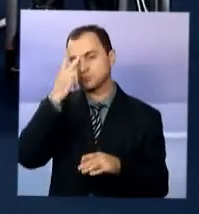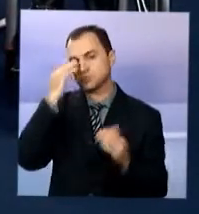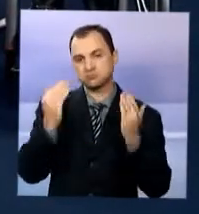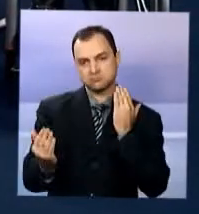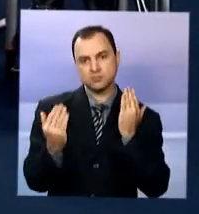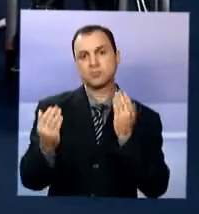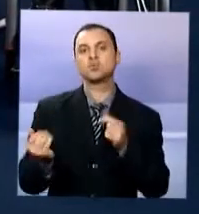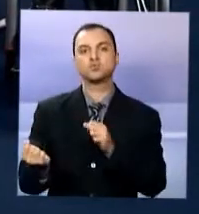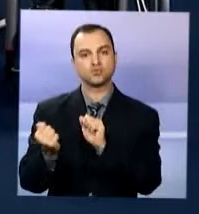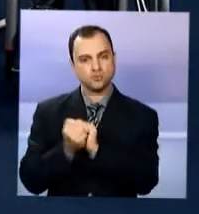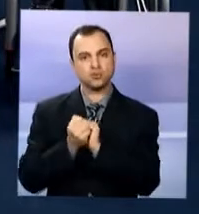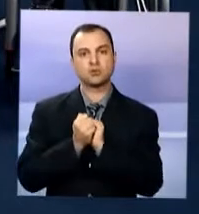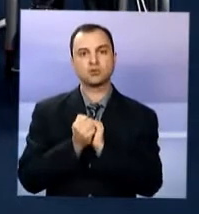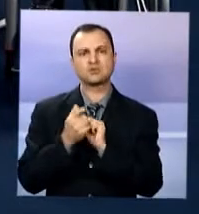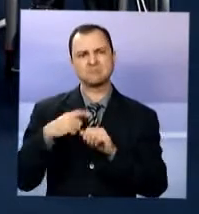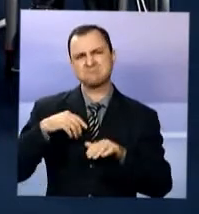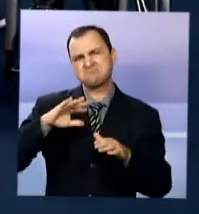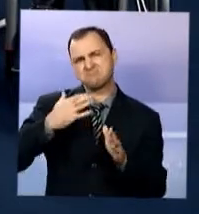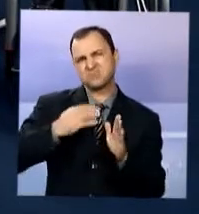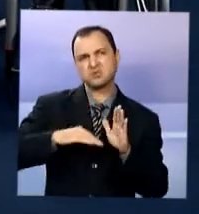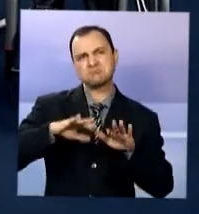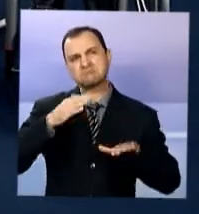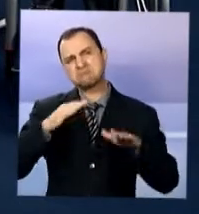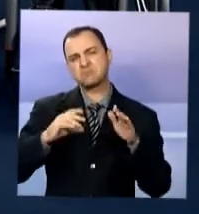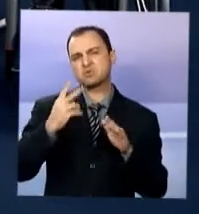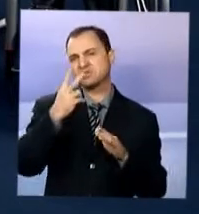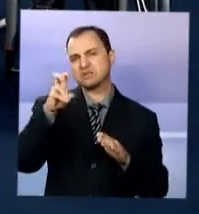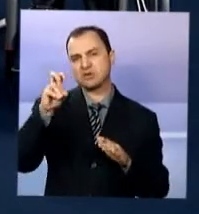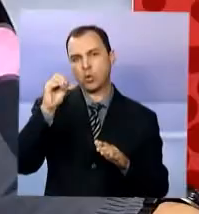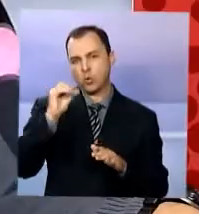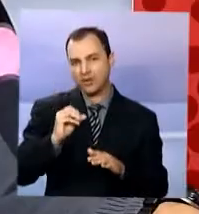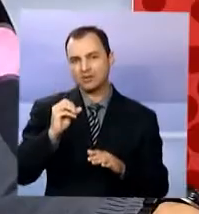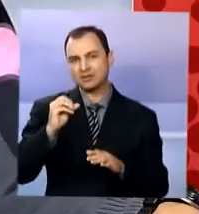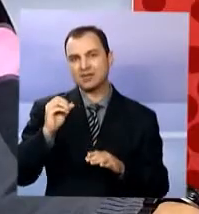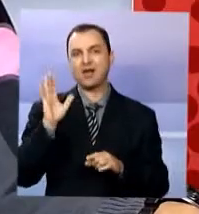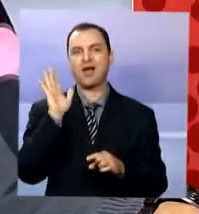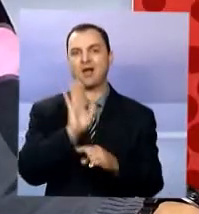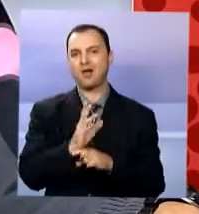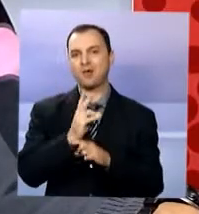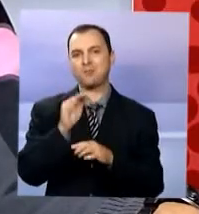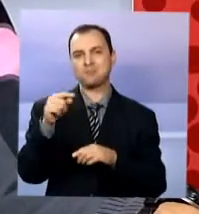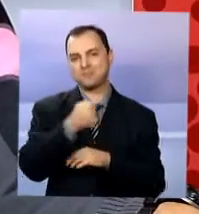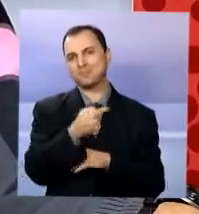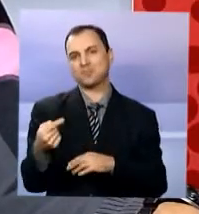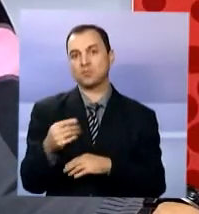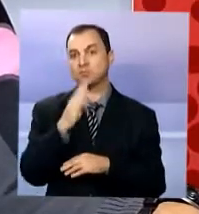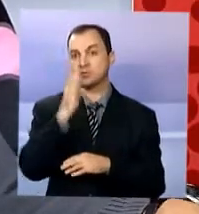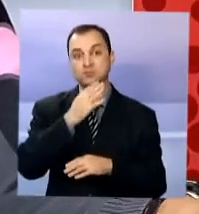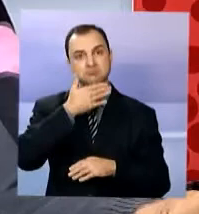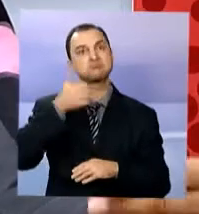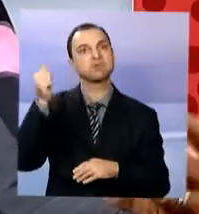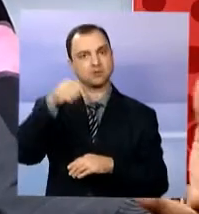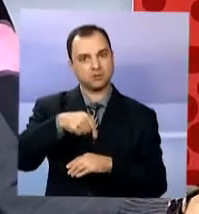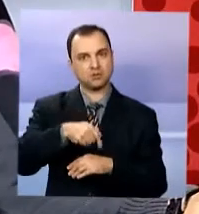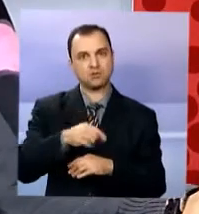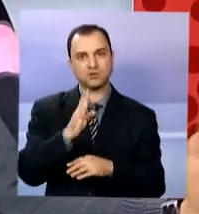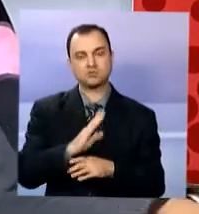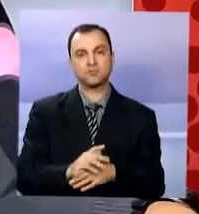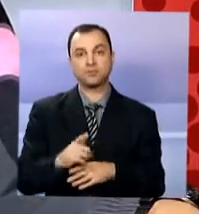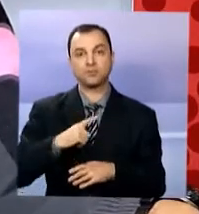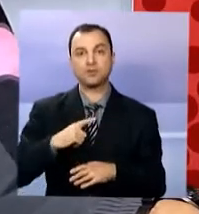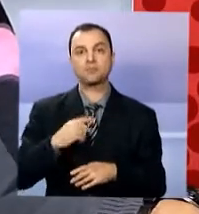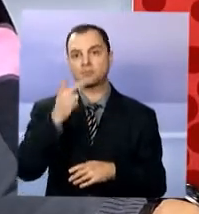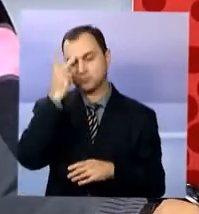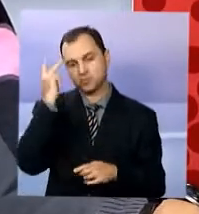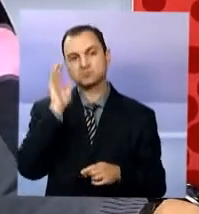filtros que trabalham junto comigo então a gente tem uma média de 250 atendimentos por semana eu acho que no Brasil é o lugar que mais tem nós temos os